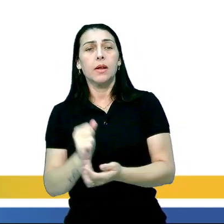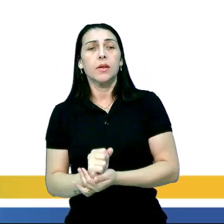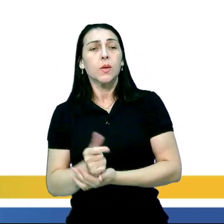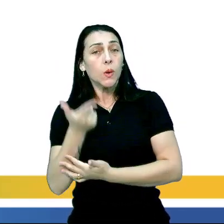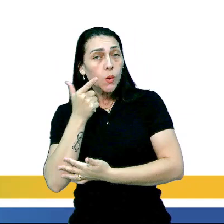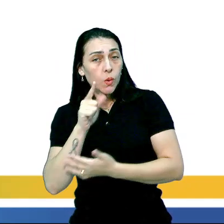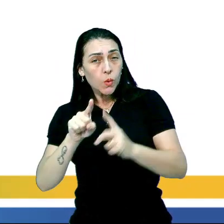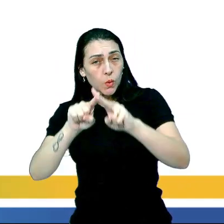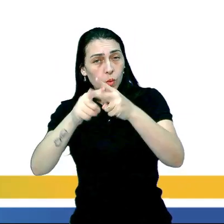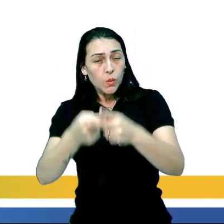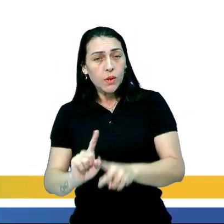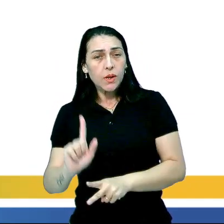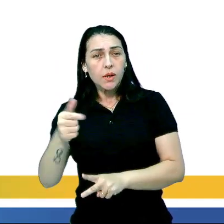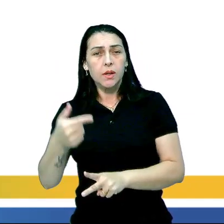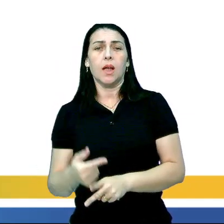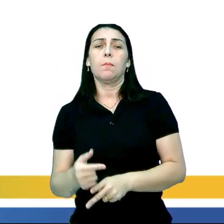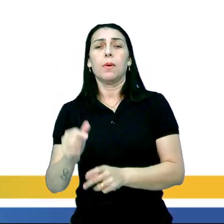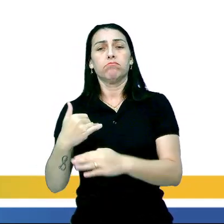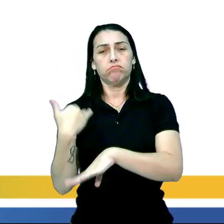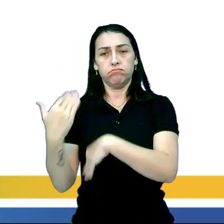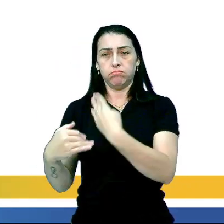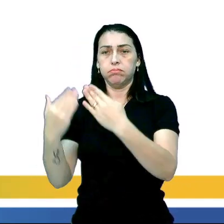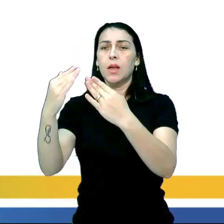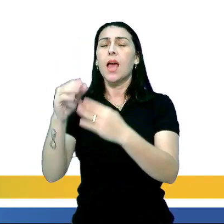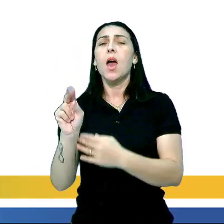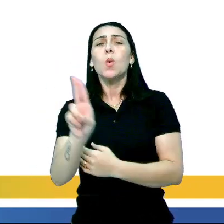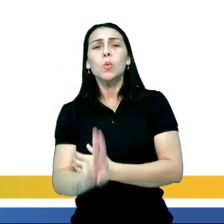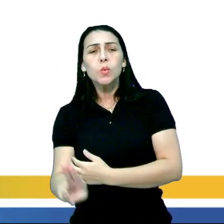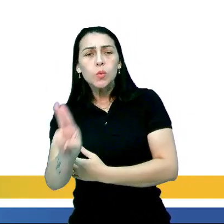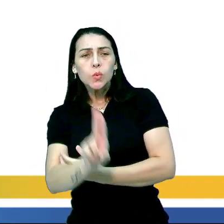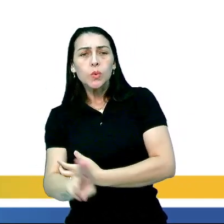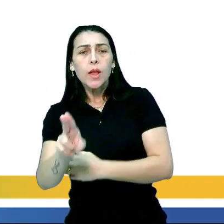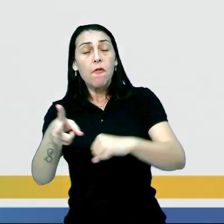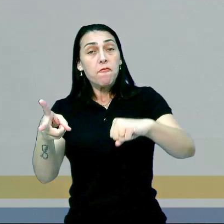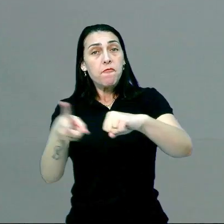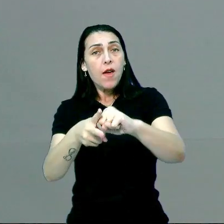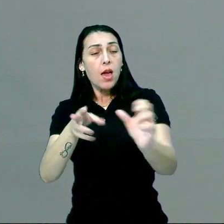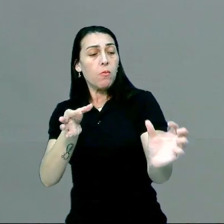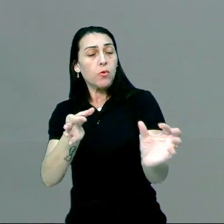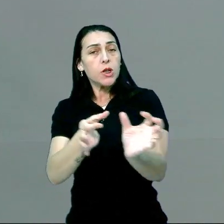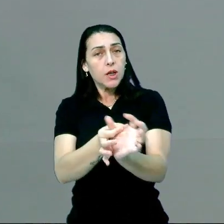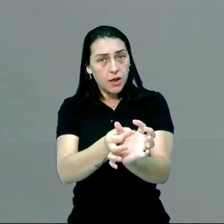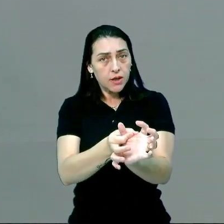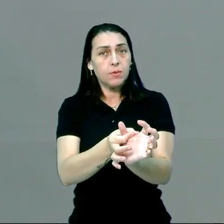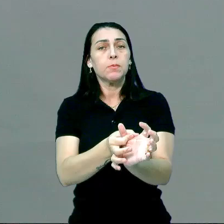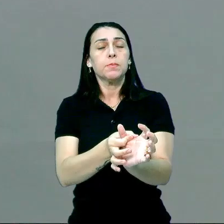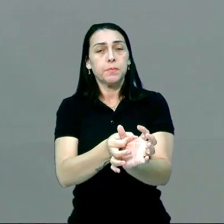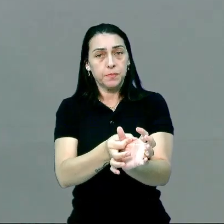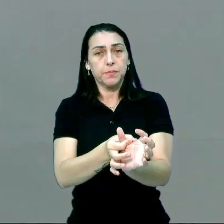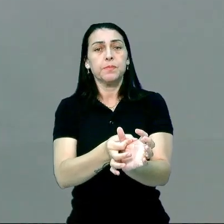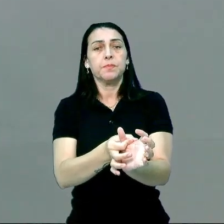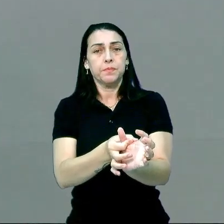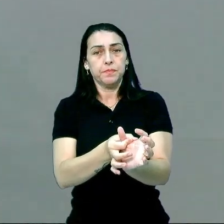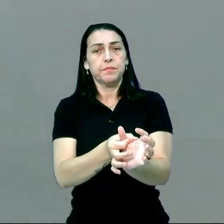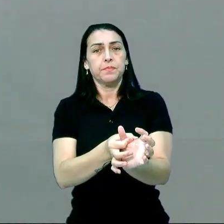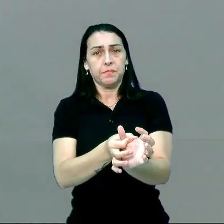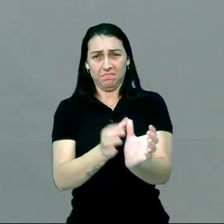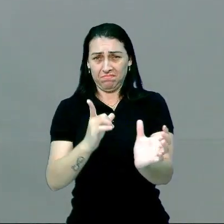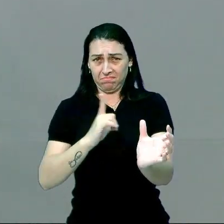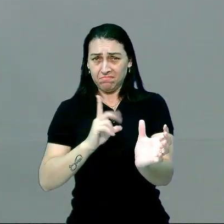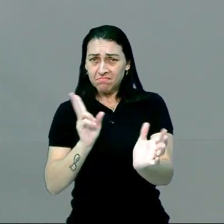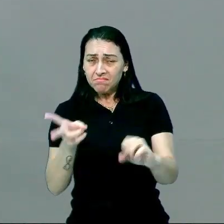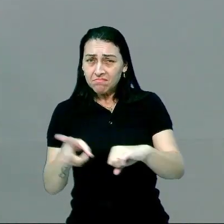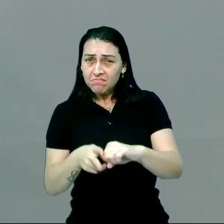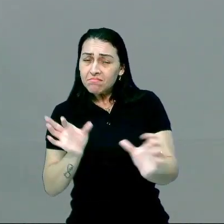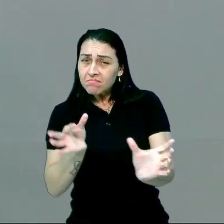gente conserta depois. Para o seu desenvolvimento, é comum que se utilize verbo de ligação. Tem verbo